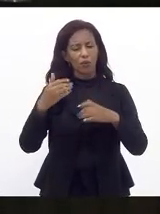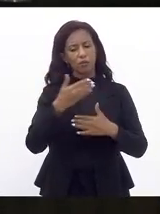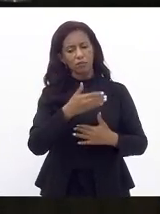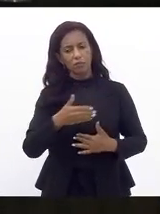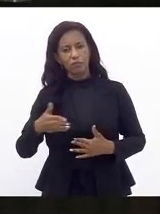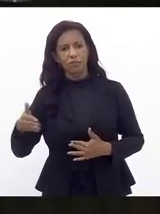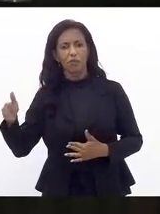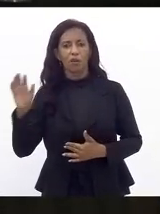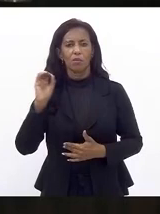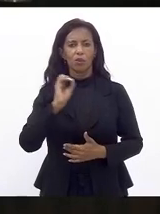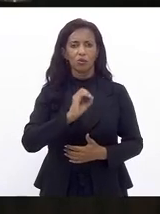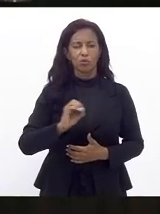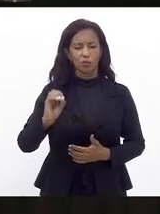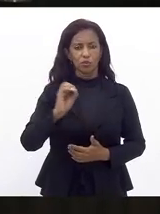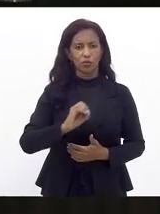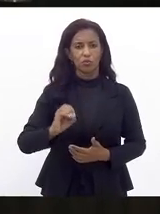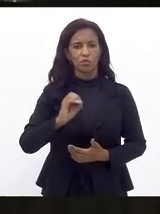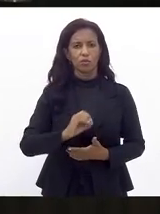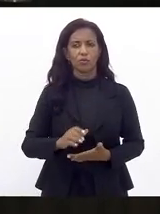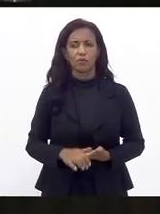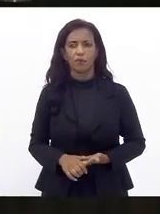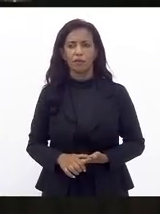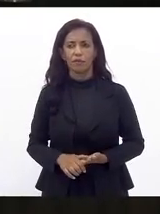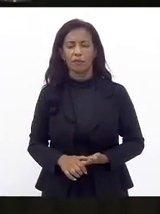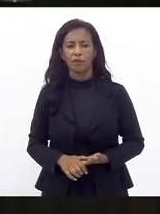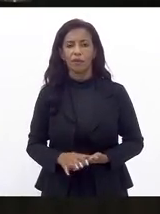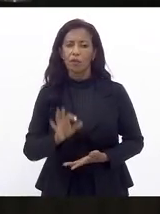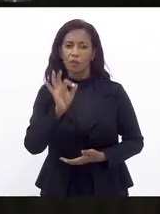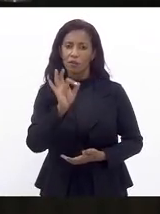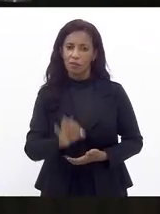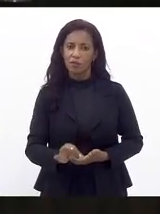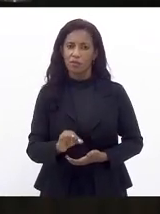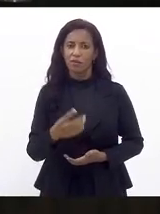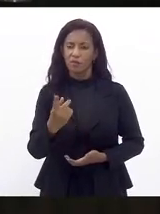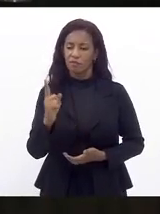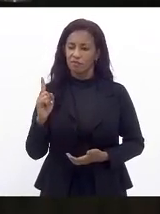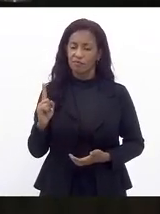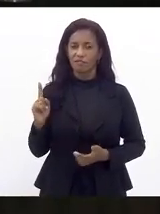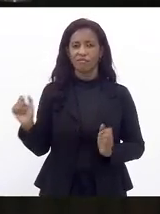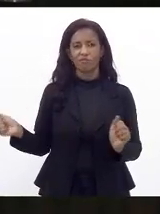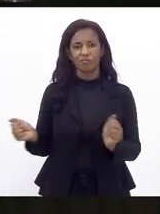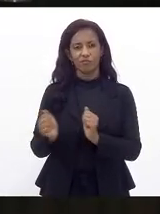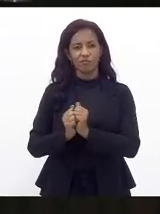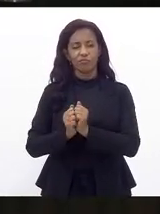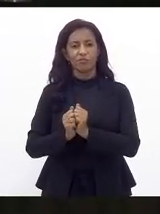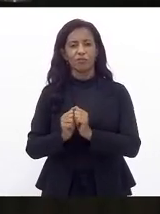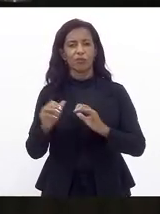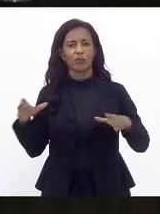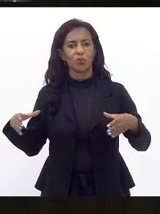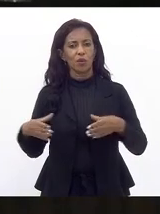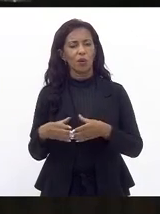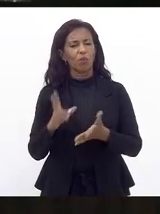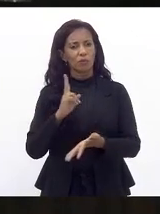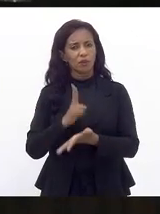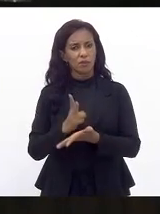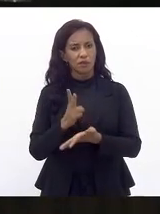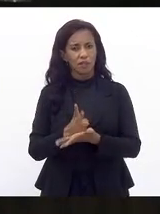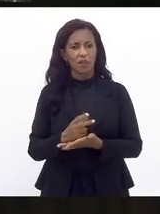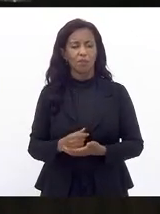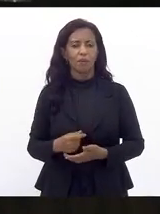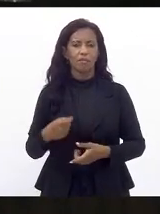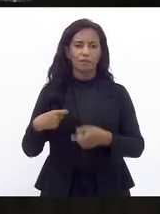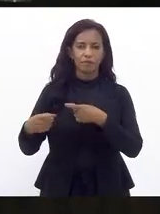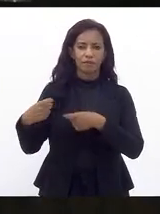aí o mês de outubro. E com certeza Vossa Excelência estará junto conosco, sempre esteve e estará